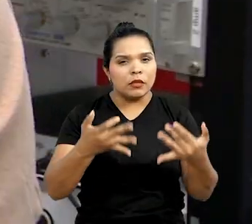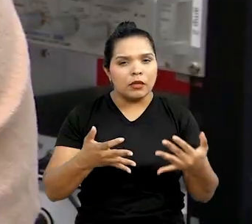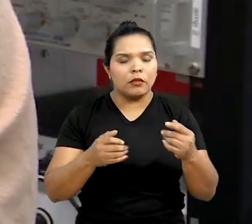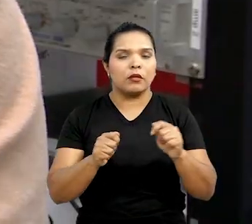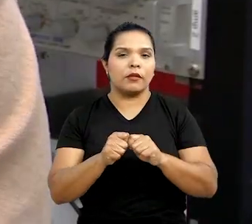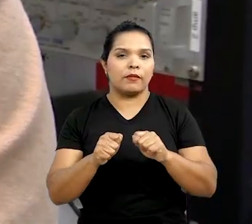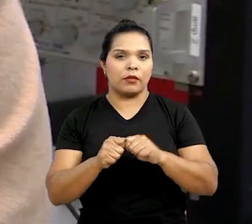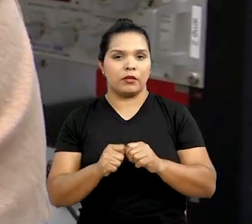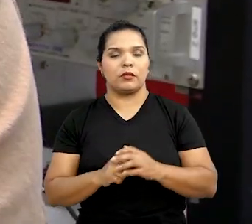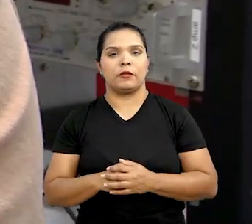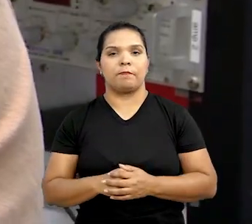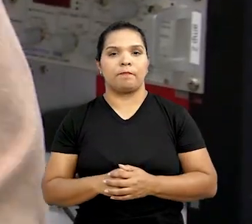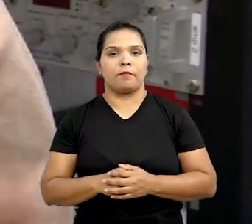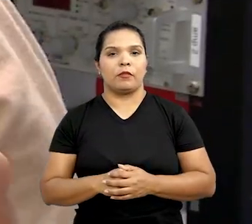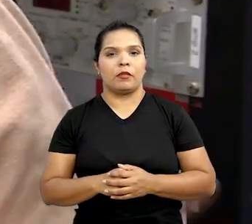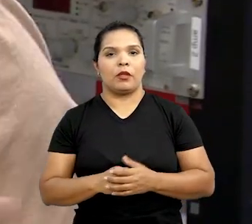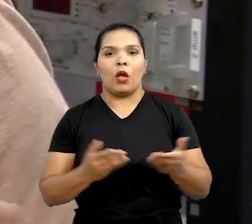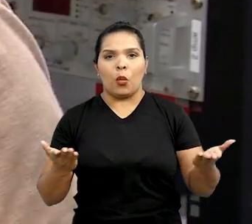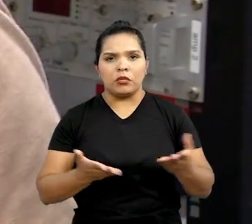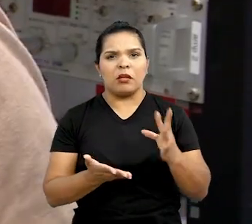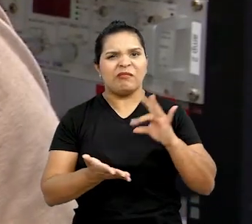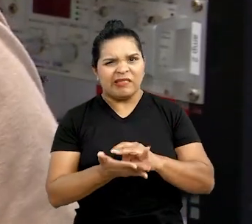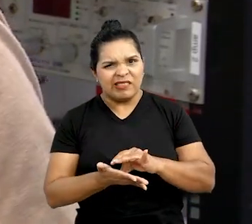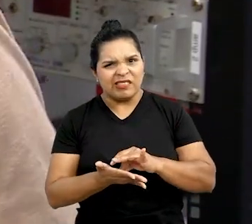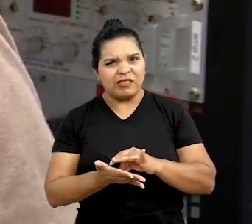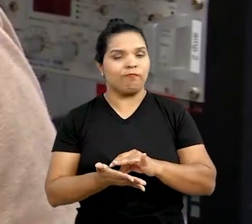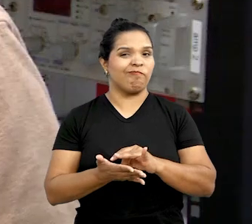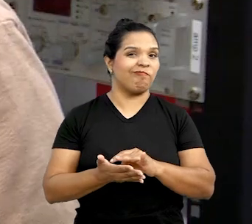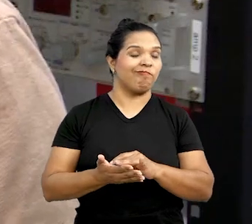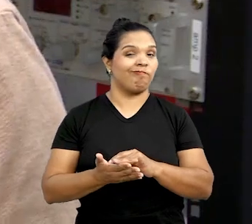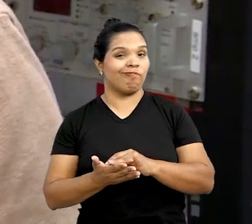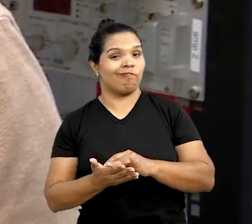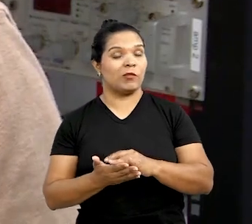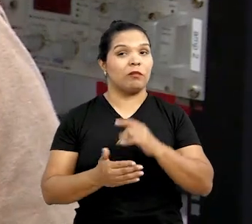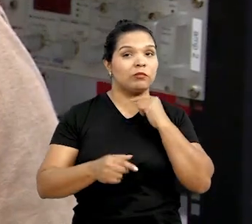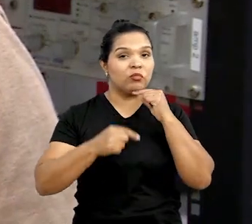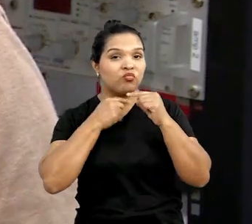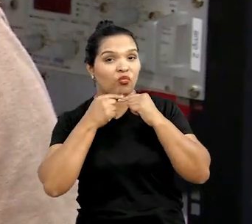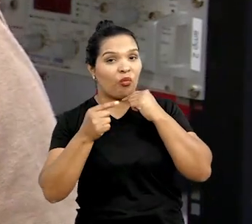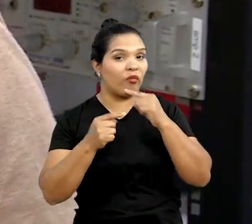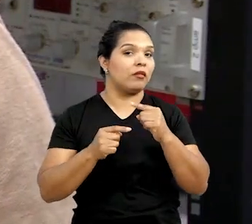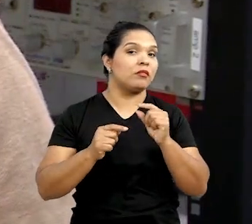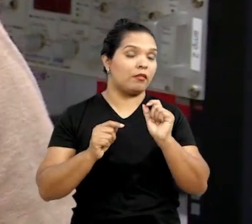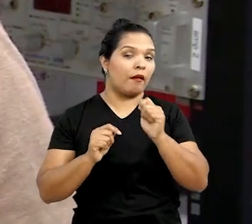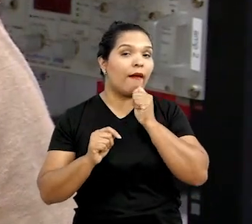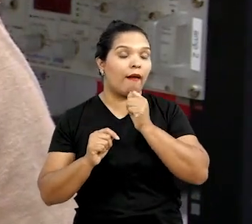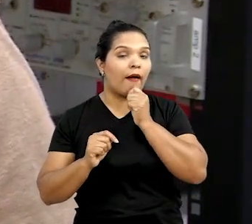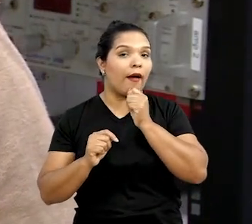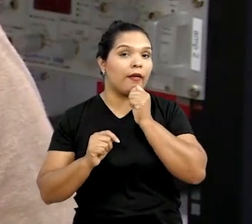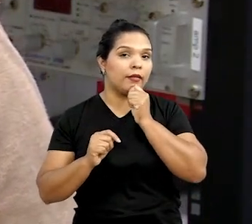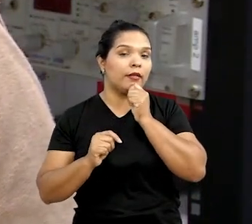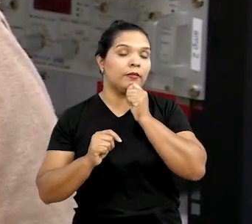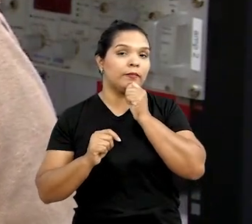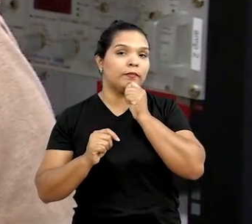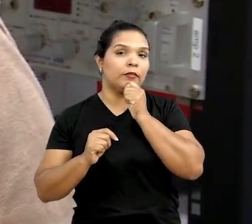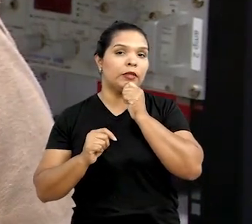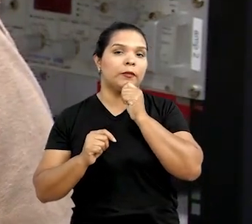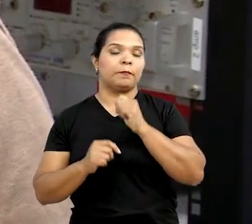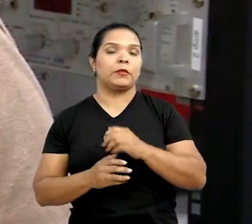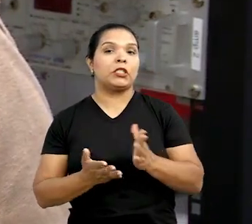A explicação atual, ela não é convincente. Ela não é convincente, não. Ela não é suportada por dados de